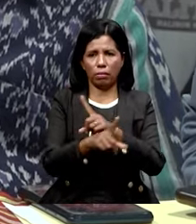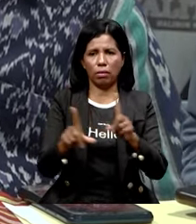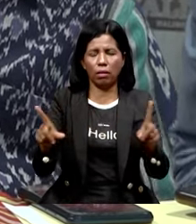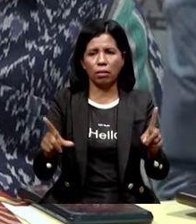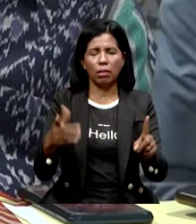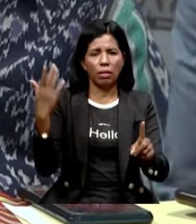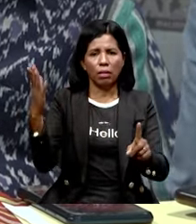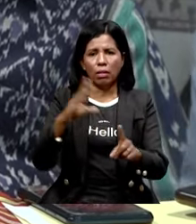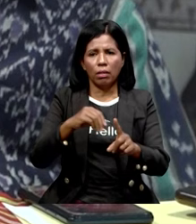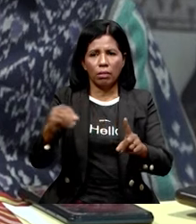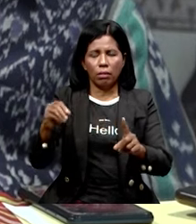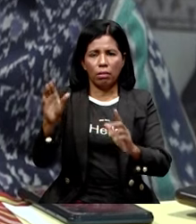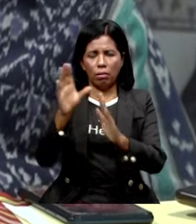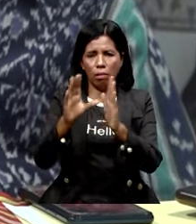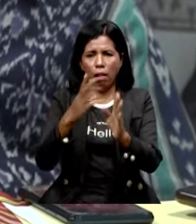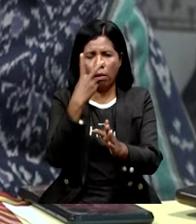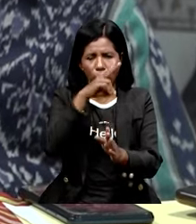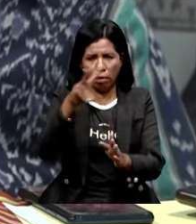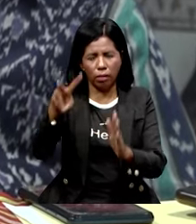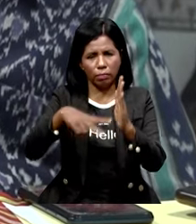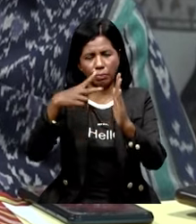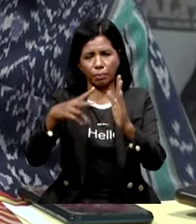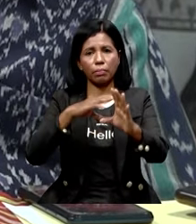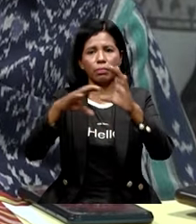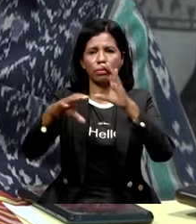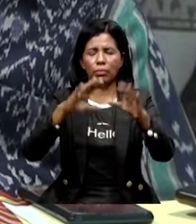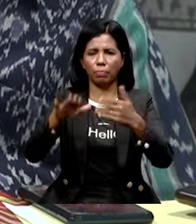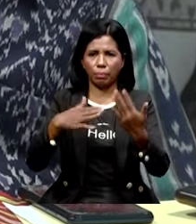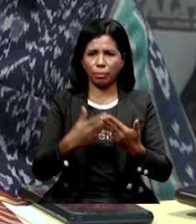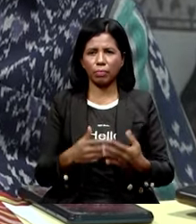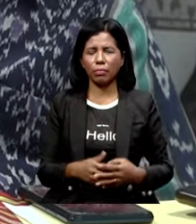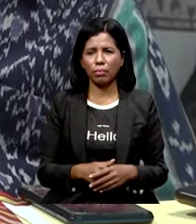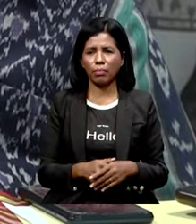e contexto cobertura no publicação.